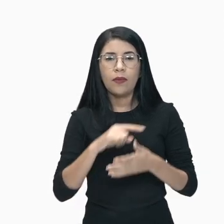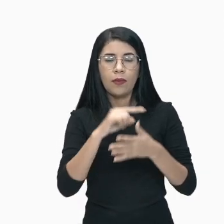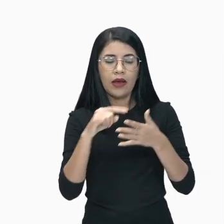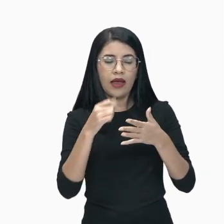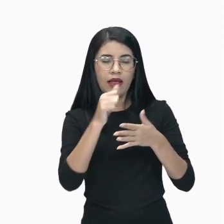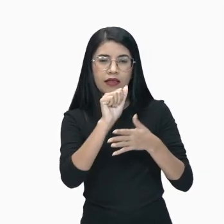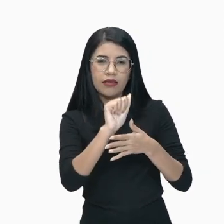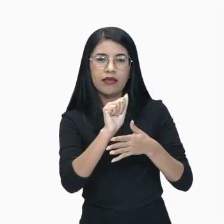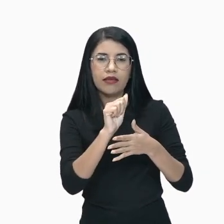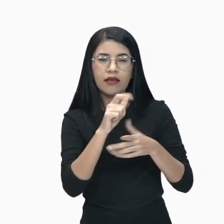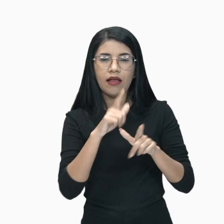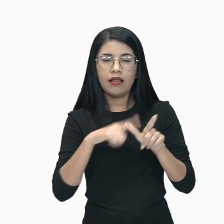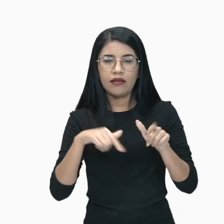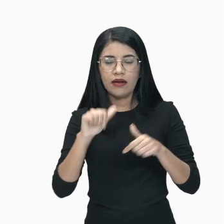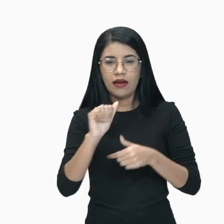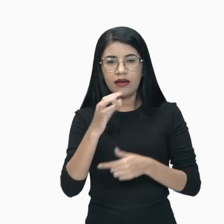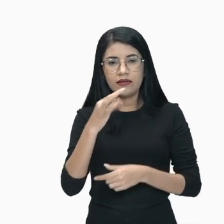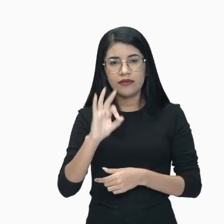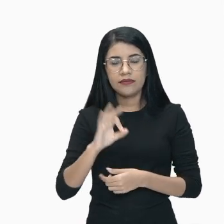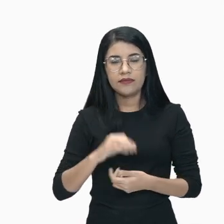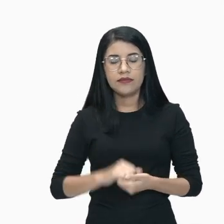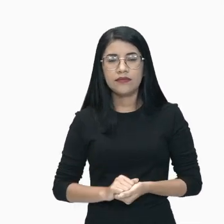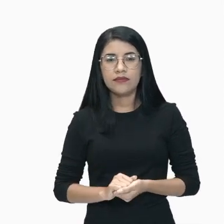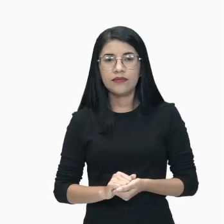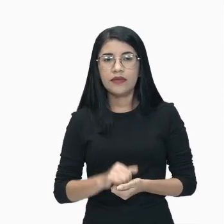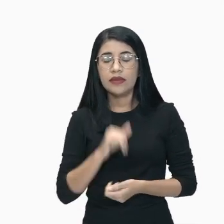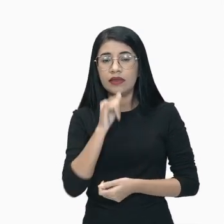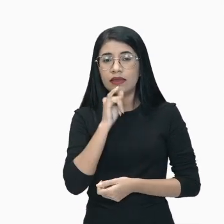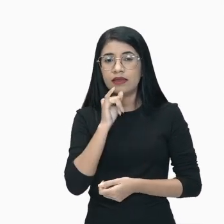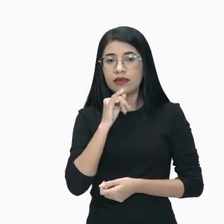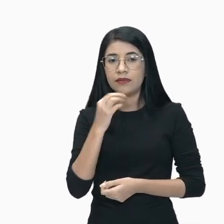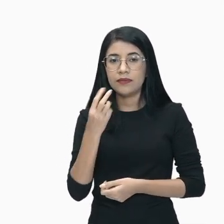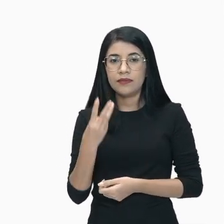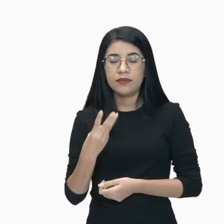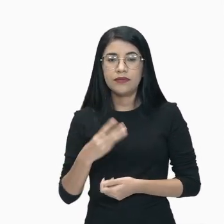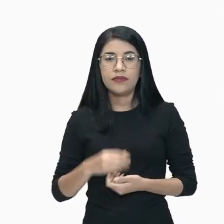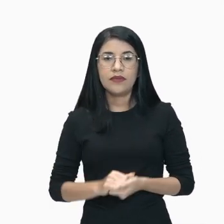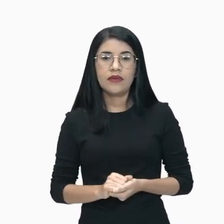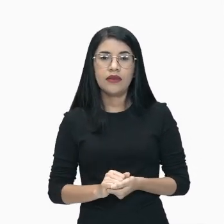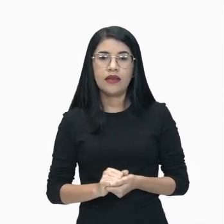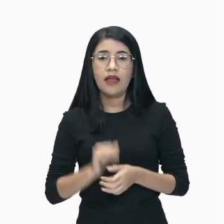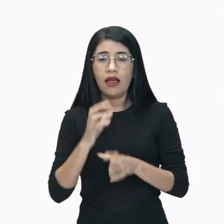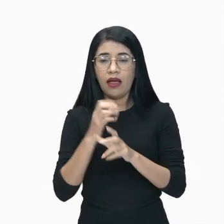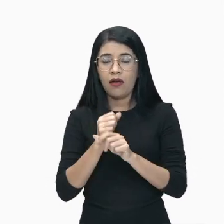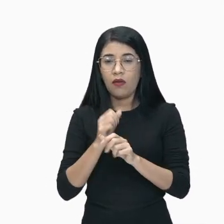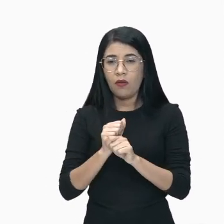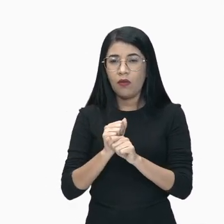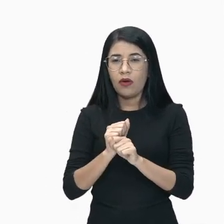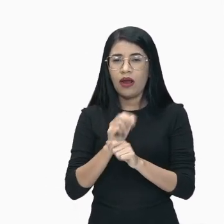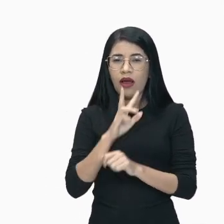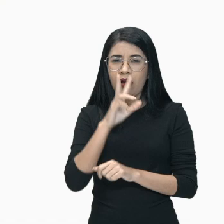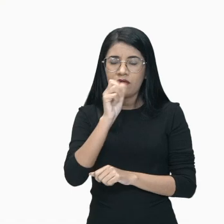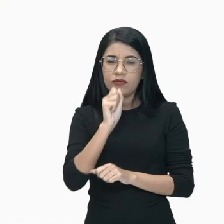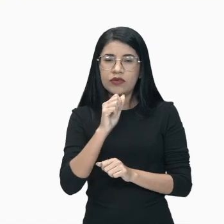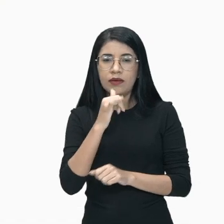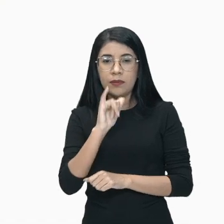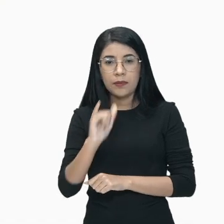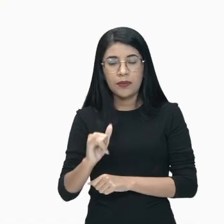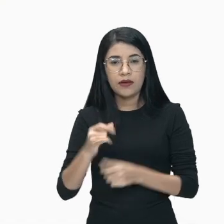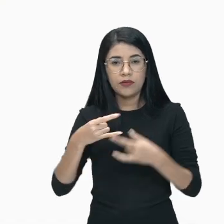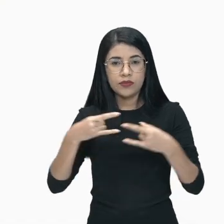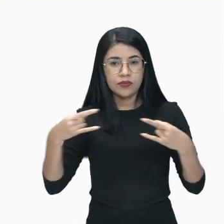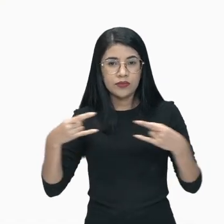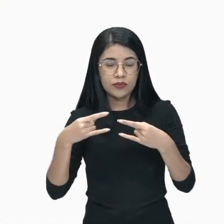A. Próxima questão. Calcule a intensidade da força elétrica de repulsão entre duas